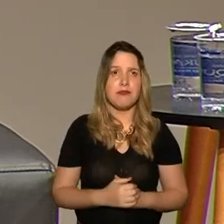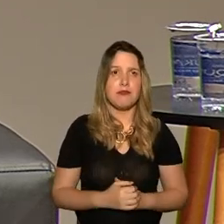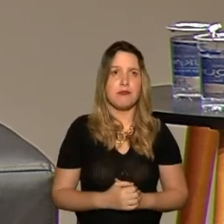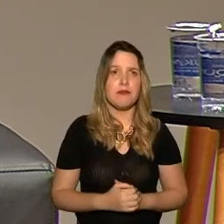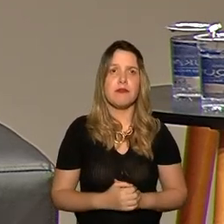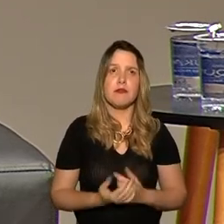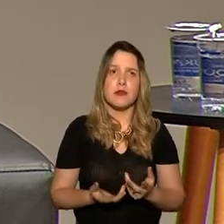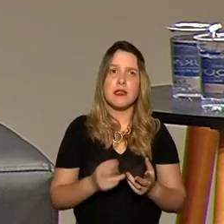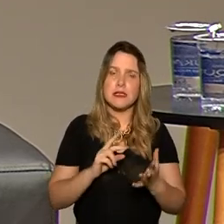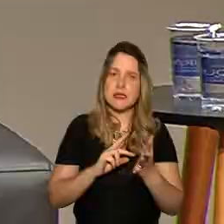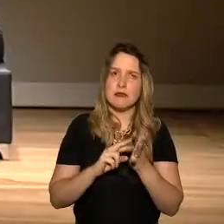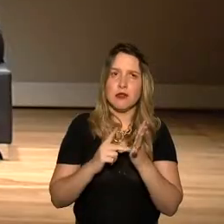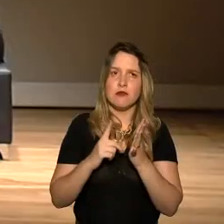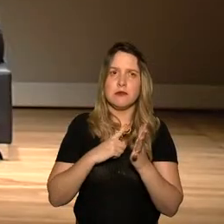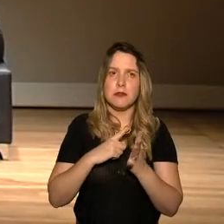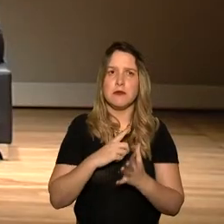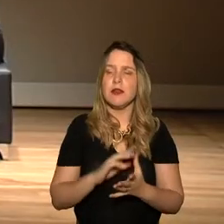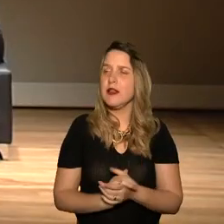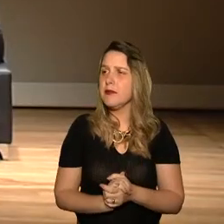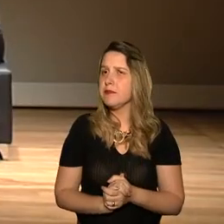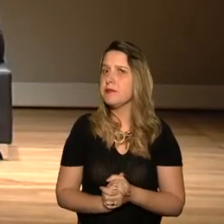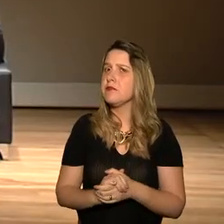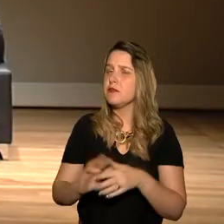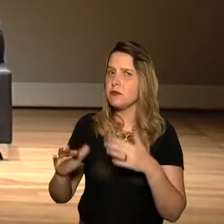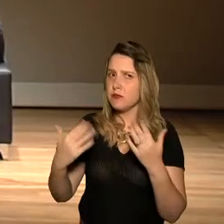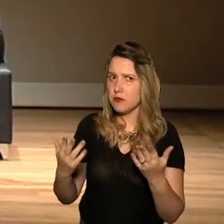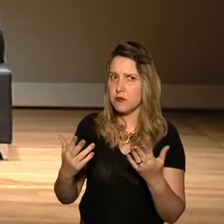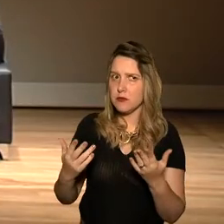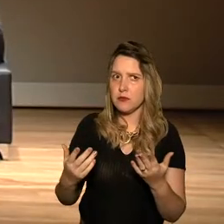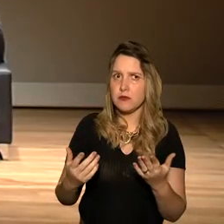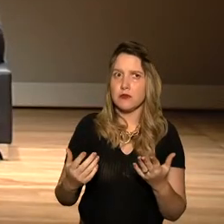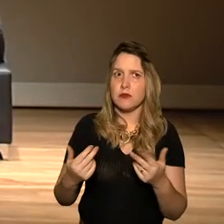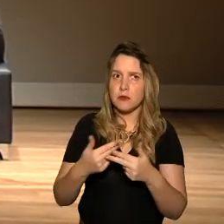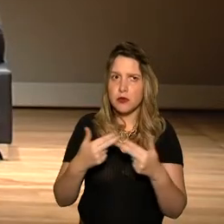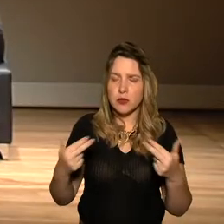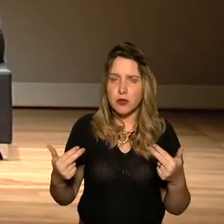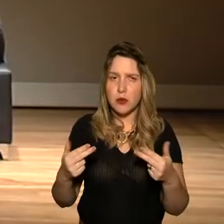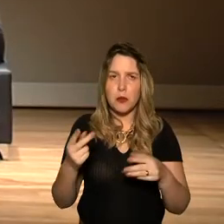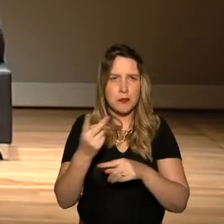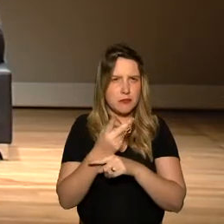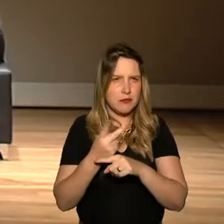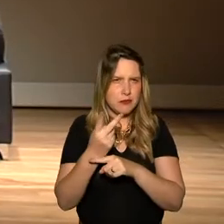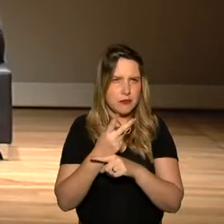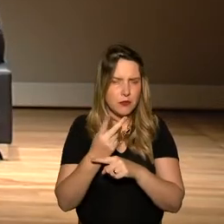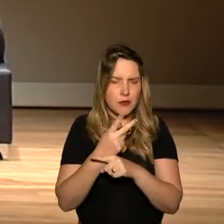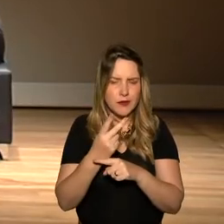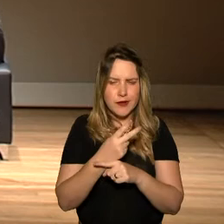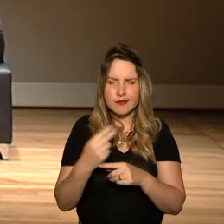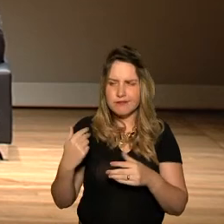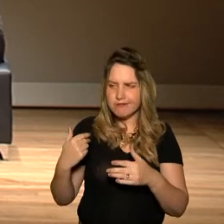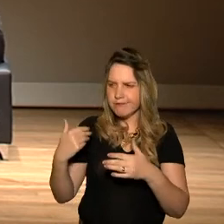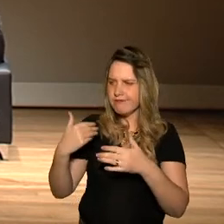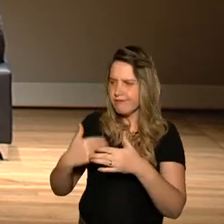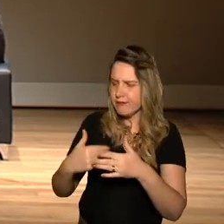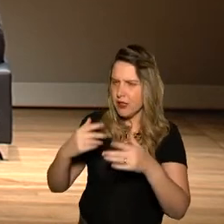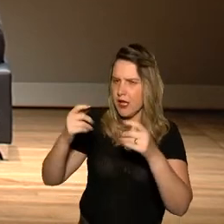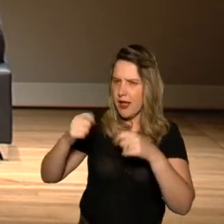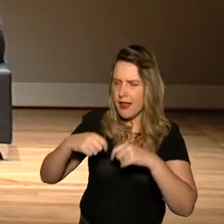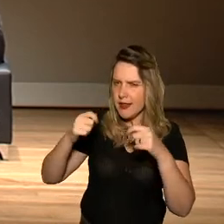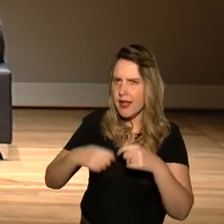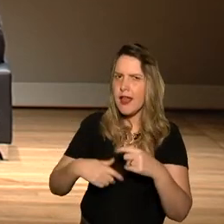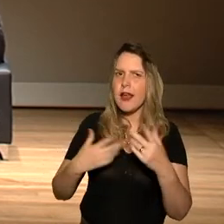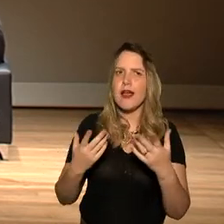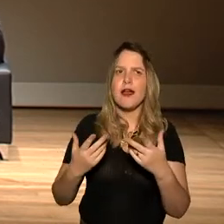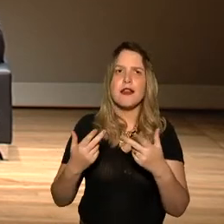ilustrar um pouco isso que eu tô dizendo Pois é e muitas vezes você nessa relação de se afetar e ser